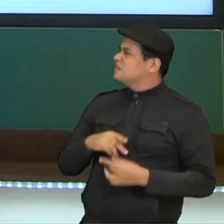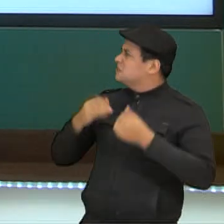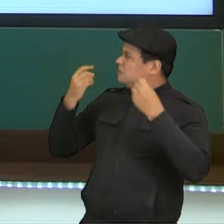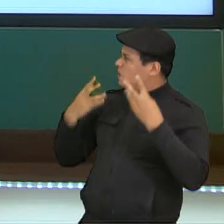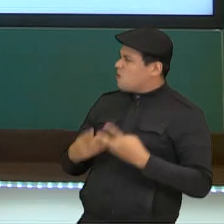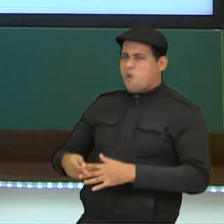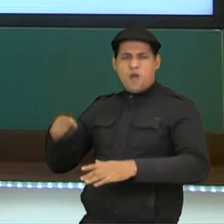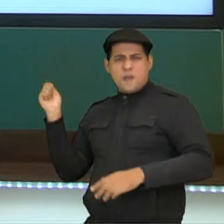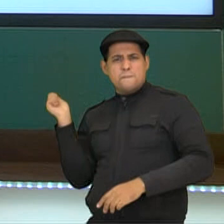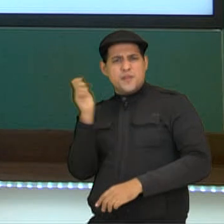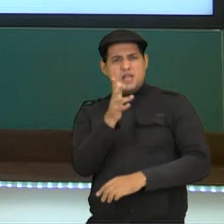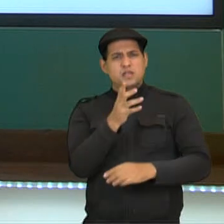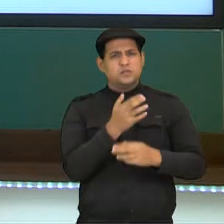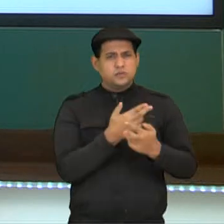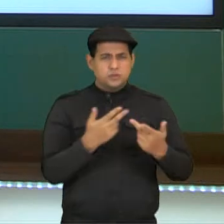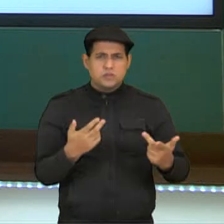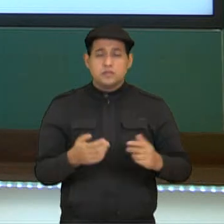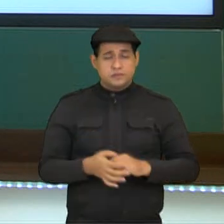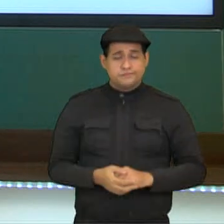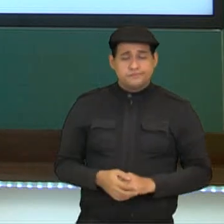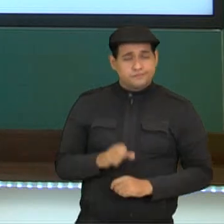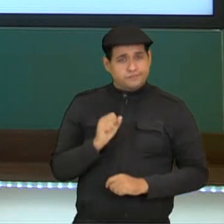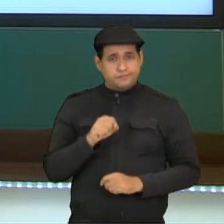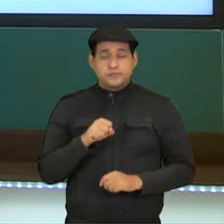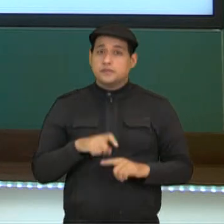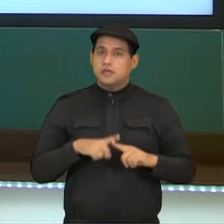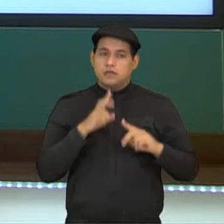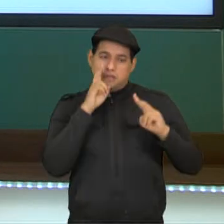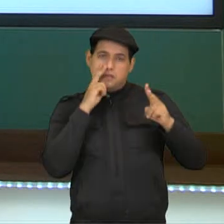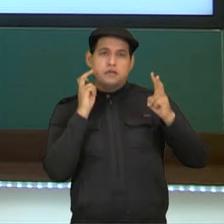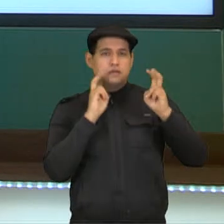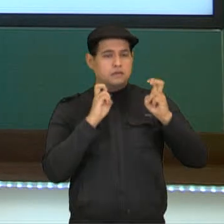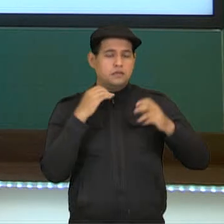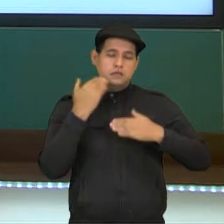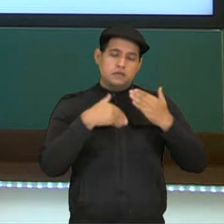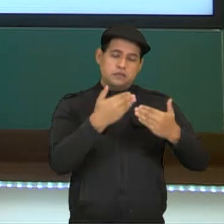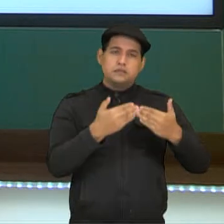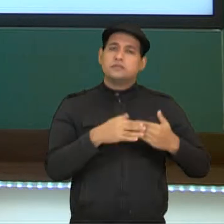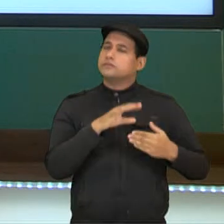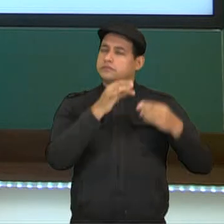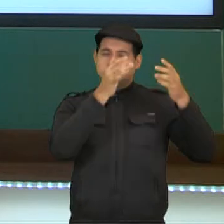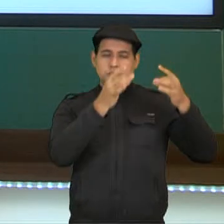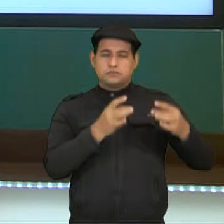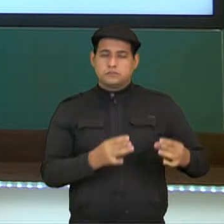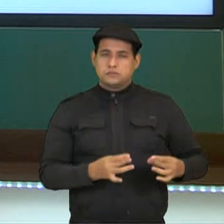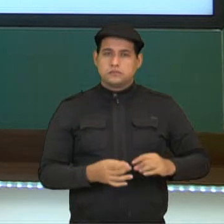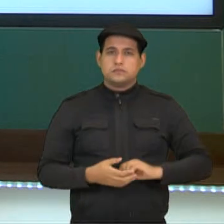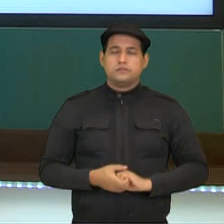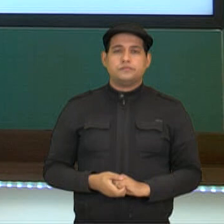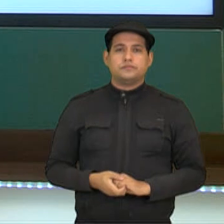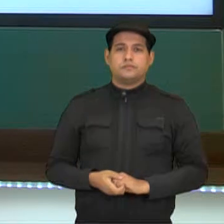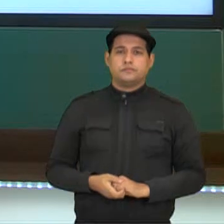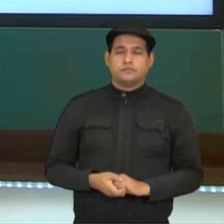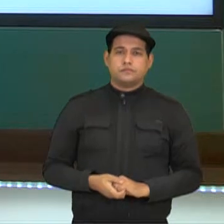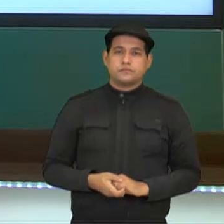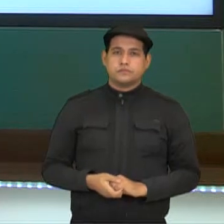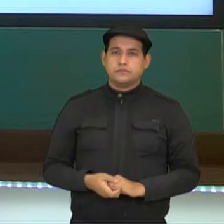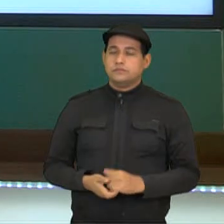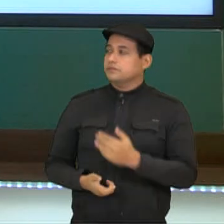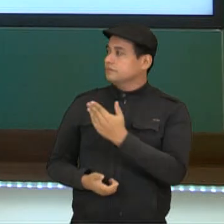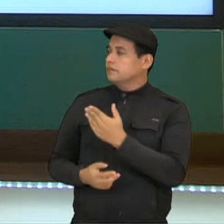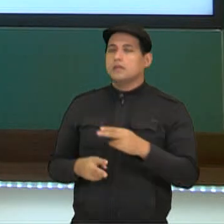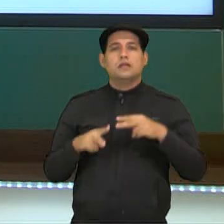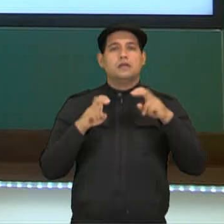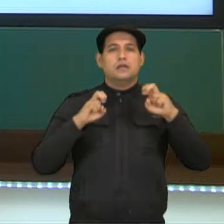arremesso, lançamento, tá? Sim, tá? Então a gente vai ver isso no decorrer, mas isso aqui é uma definição. Aqui, mais um pouquinho